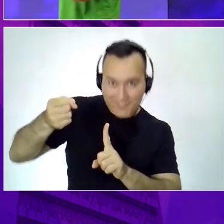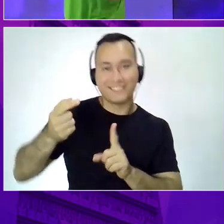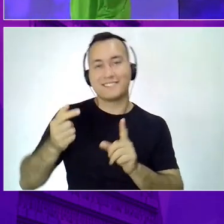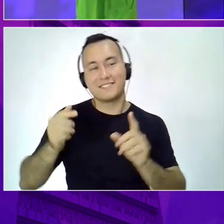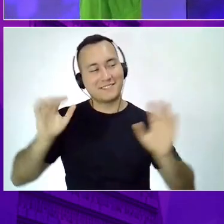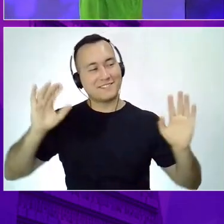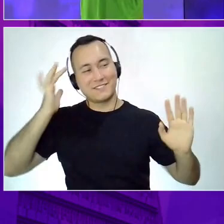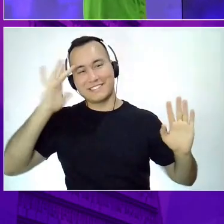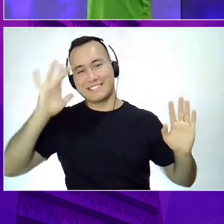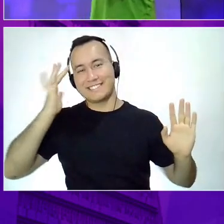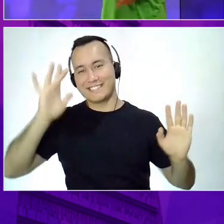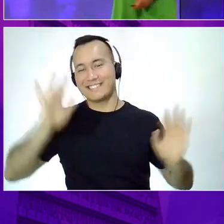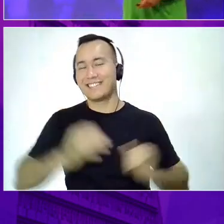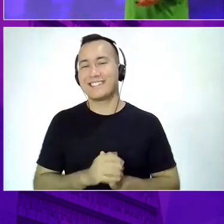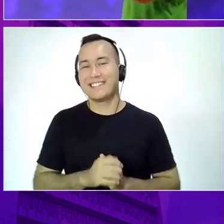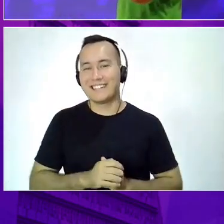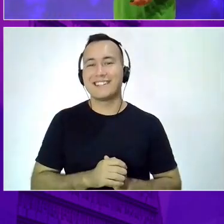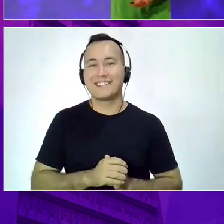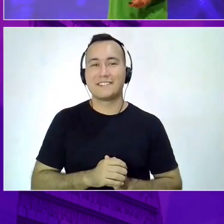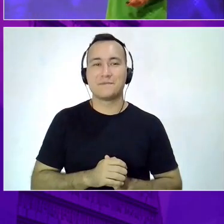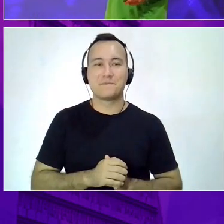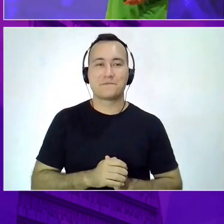Bom, normalmente é isso que acontece.